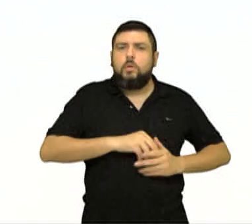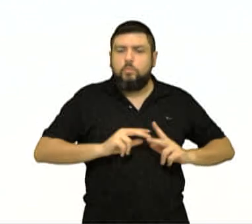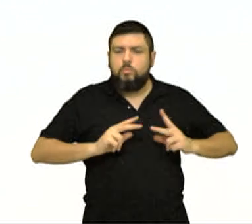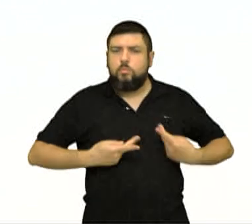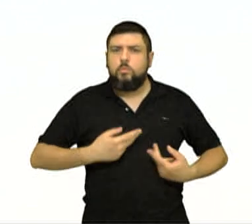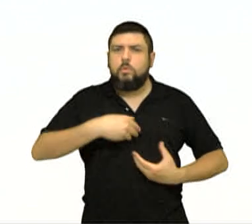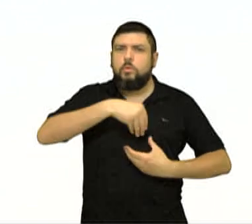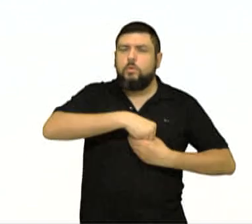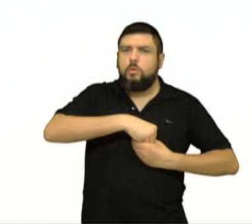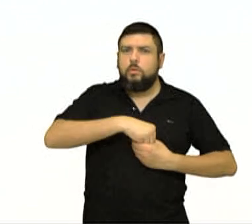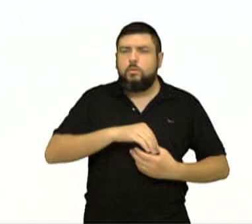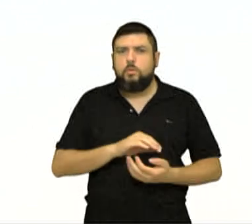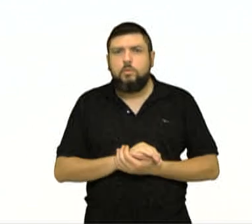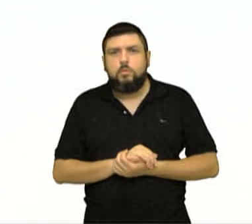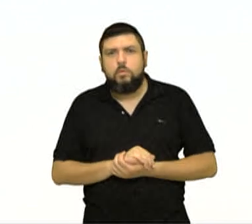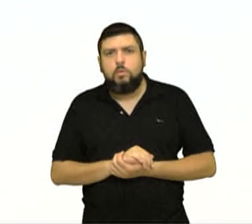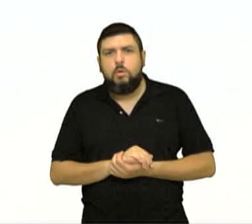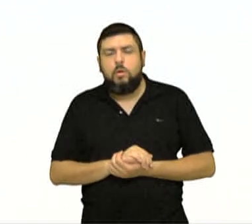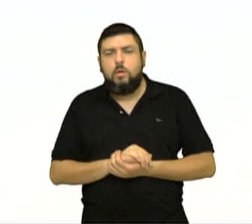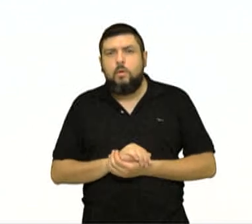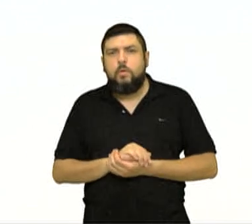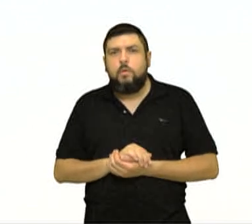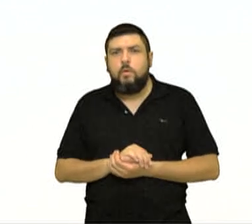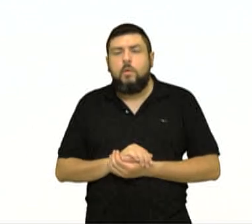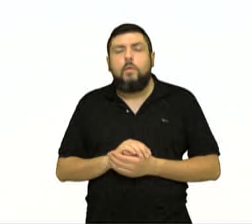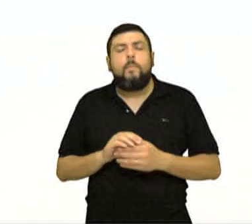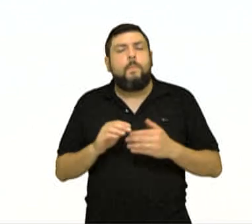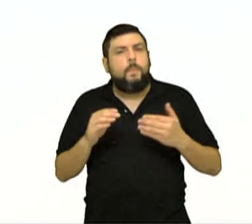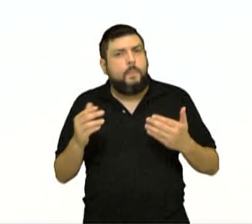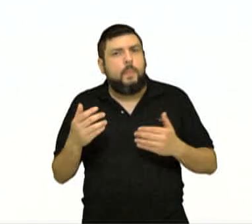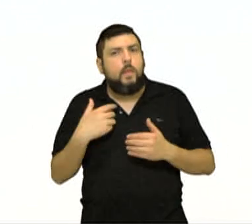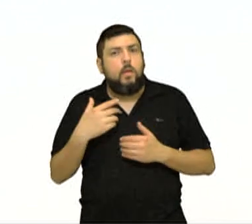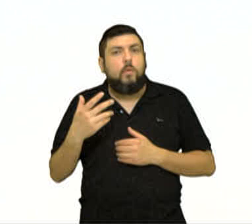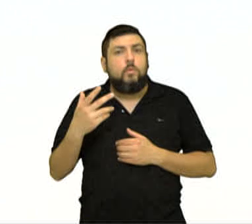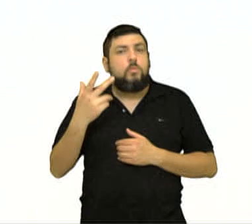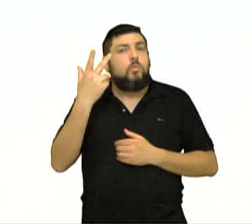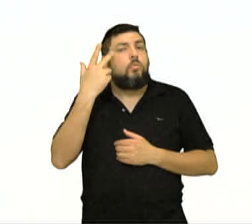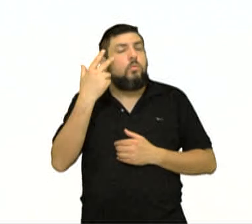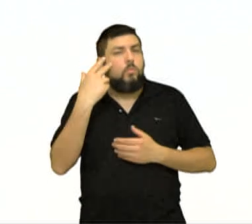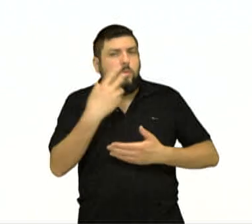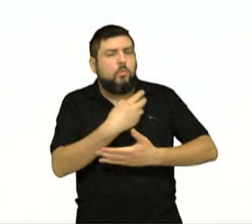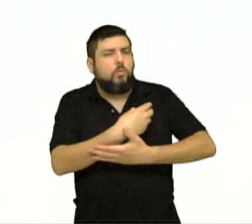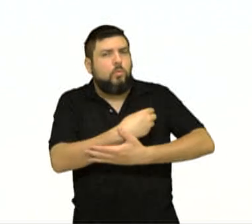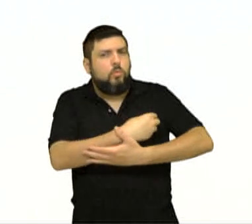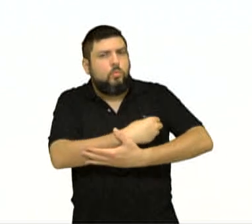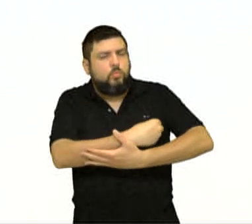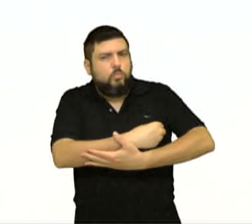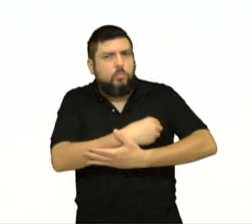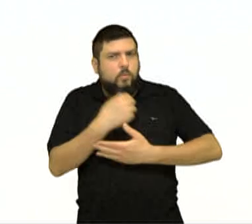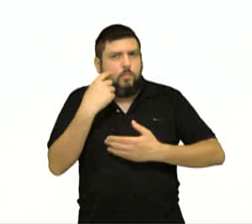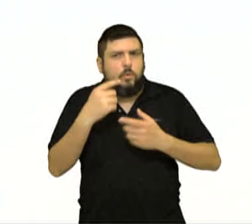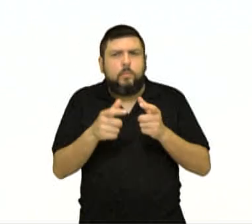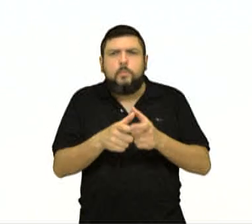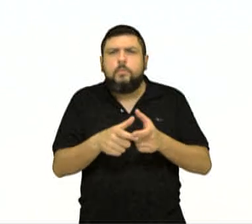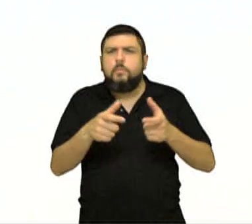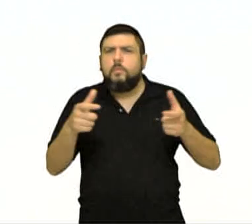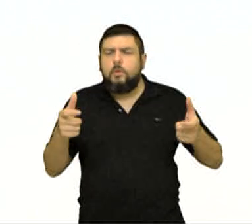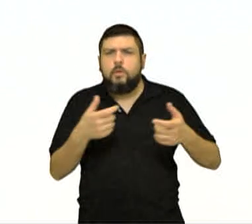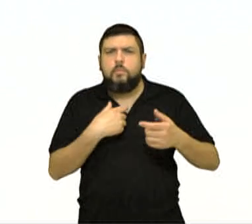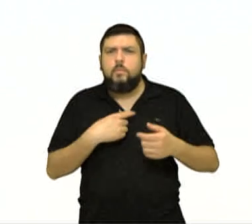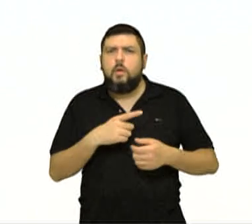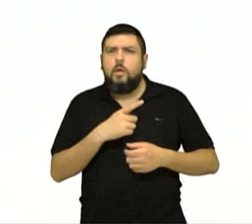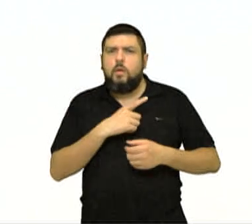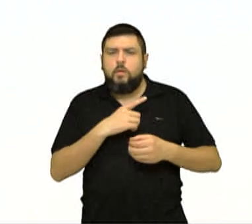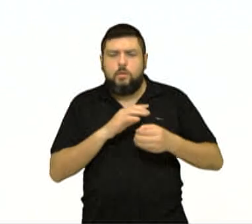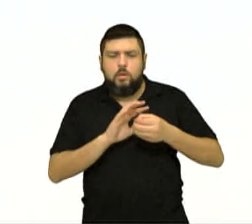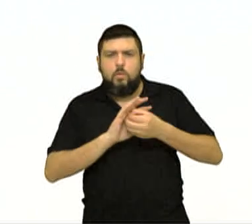Já no caso dos mamíferos em geral, existem, não todos, existem algumas exceções, mas a grande maioria dos mamíferos possui a